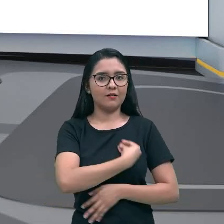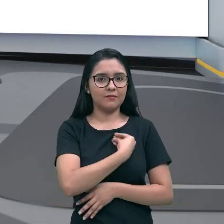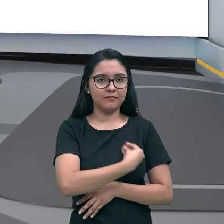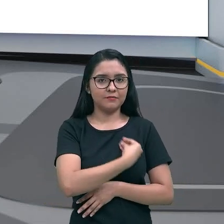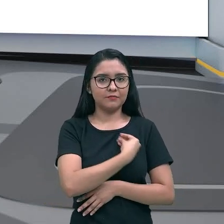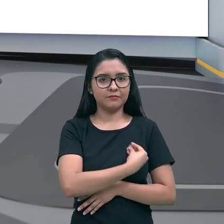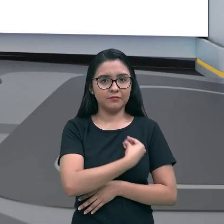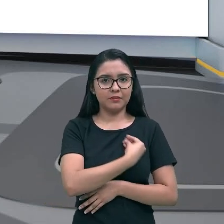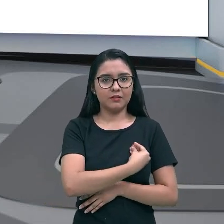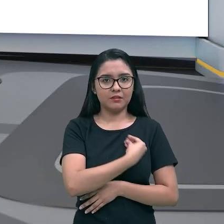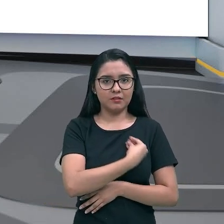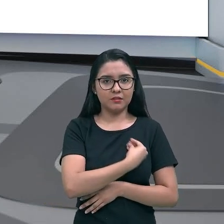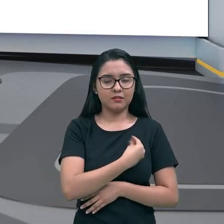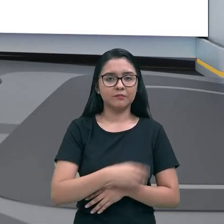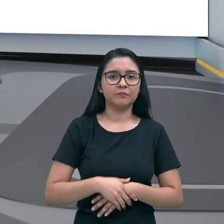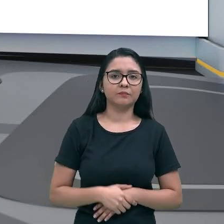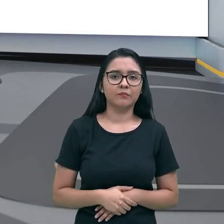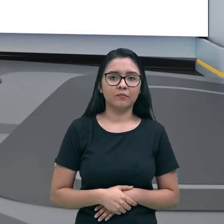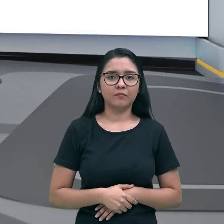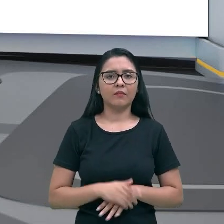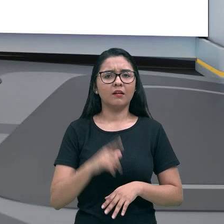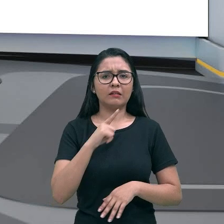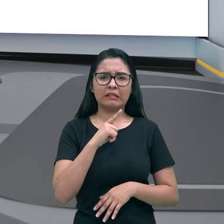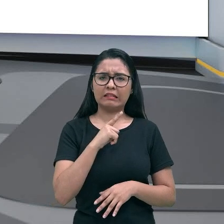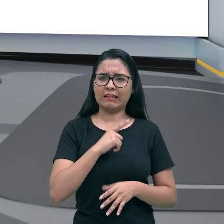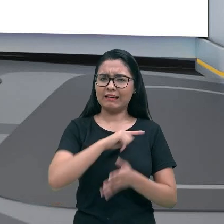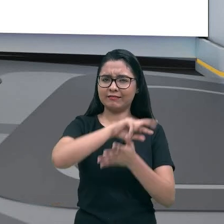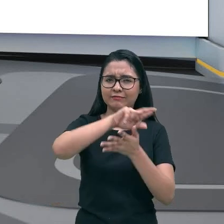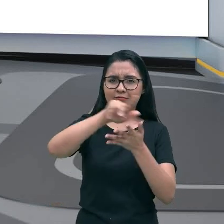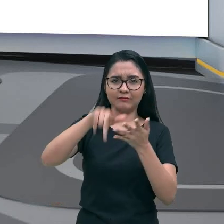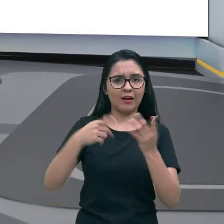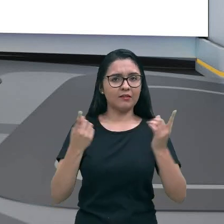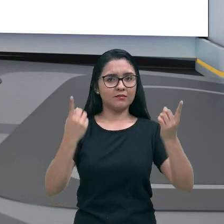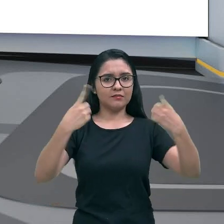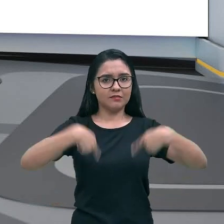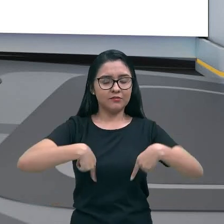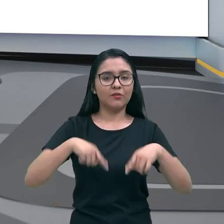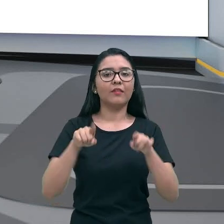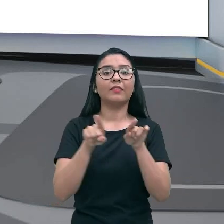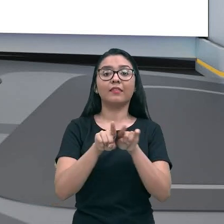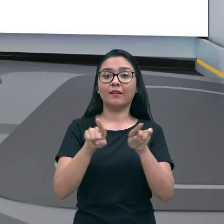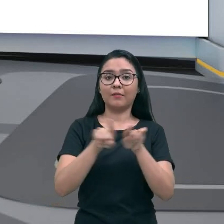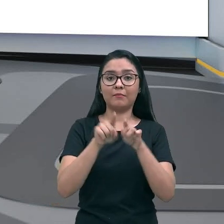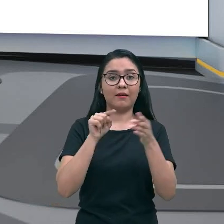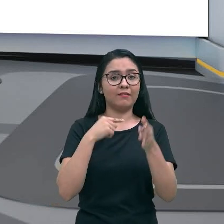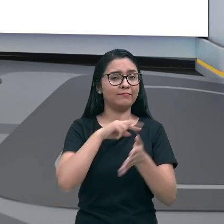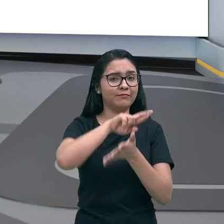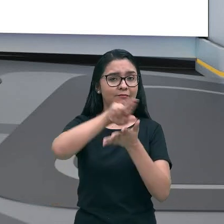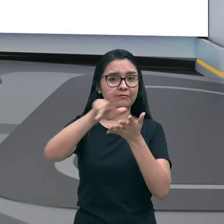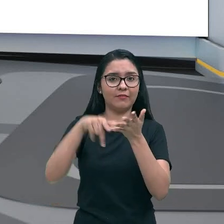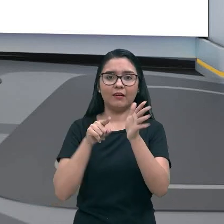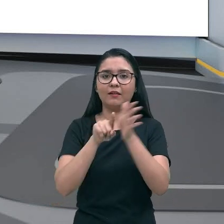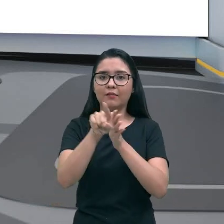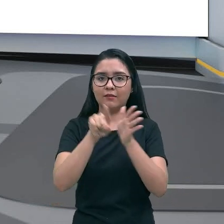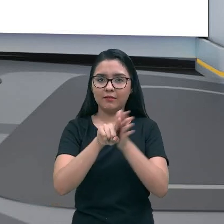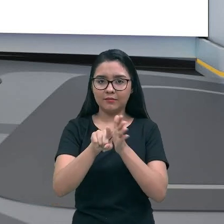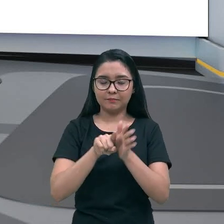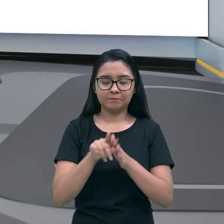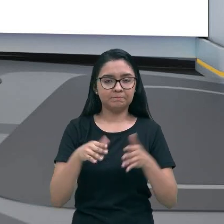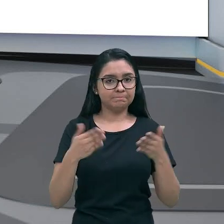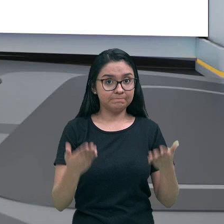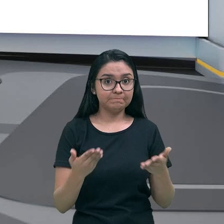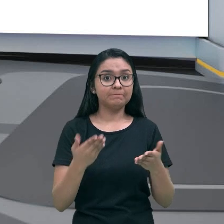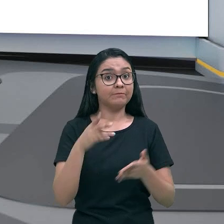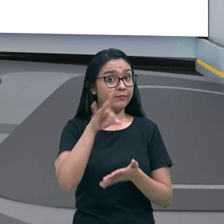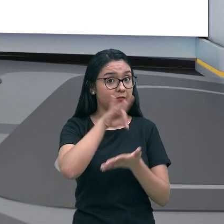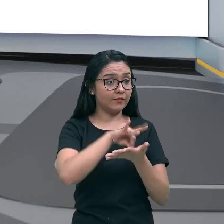que vem junto com muitos desafios e muitas perguntas, não é, professora? É verdade. Normalmente, quando